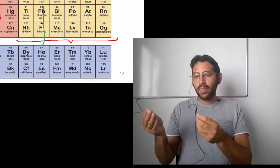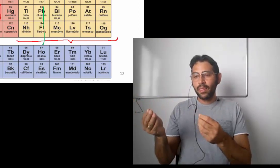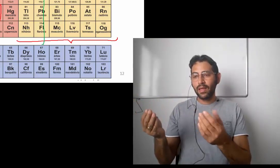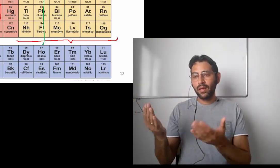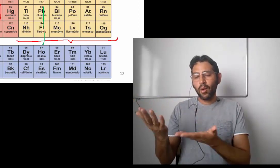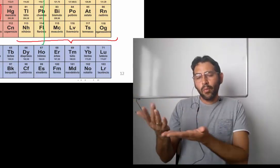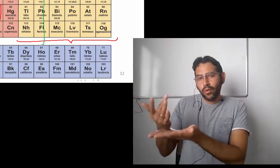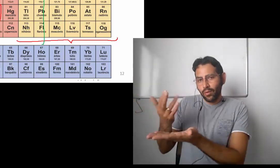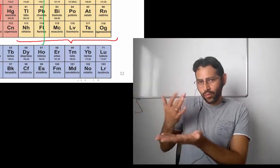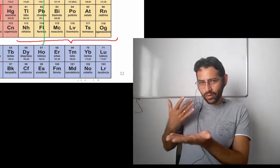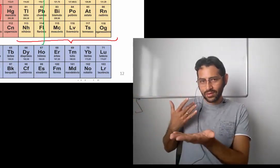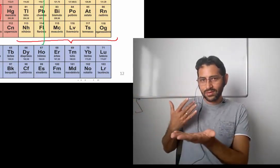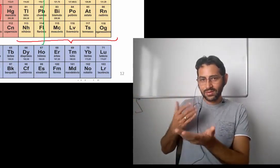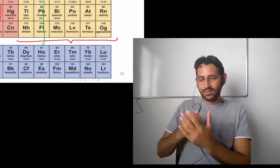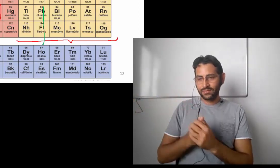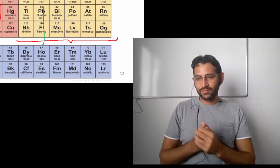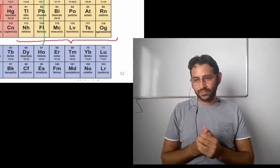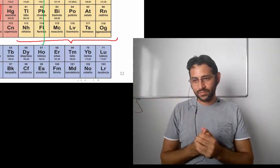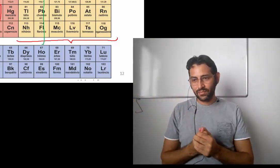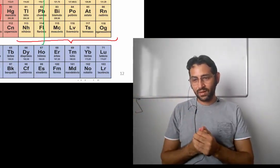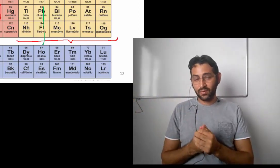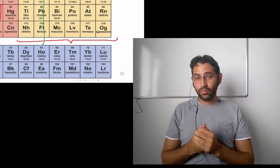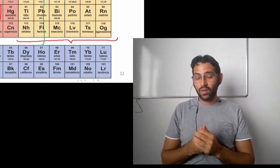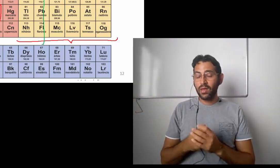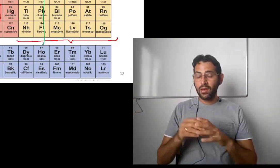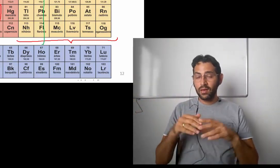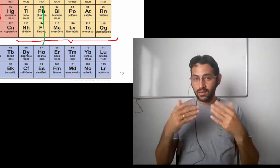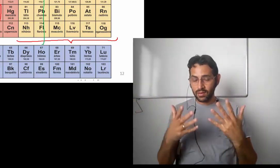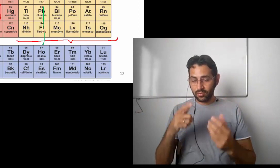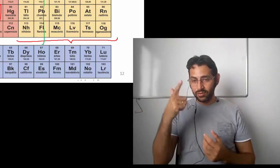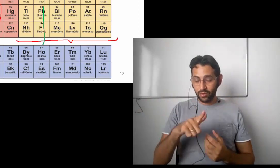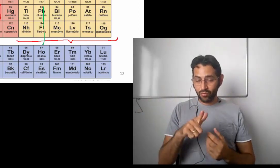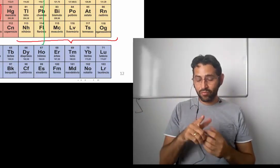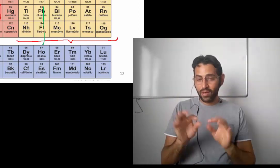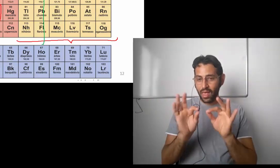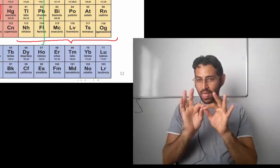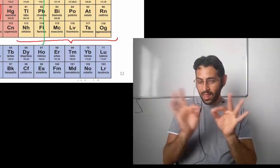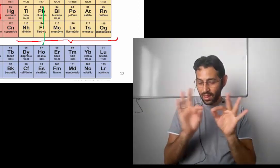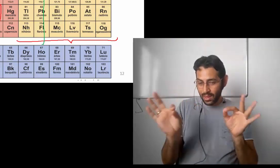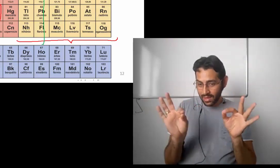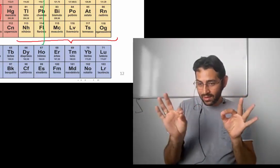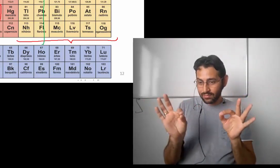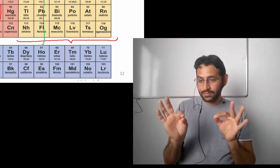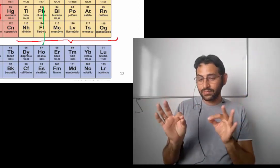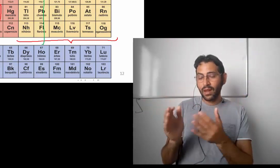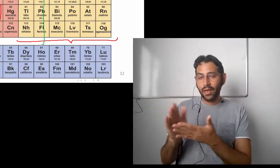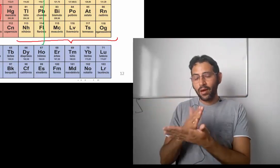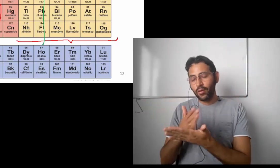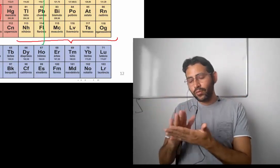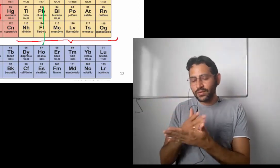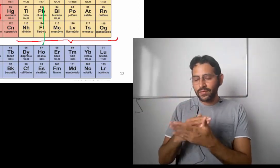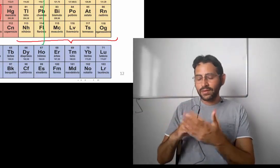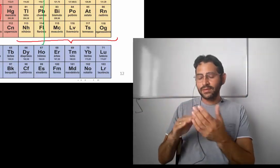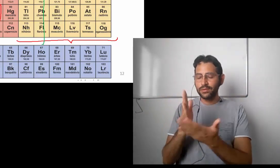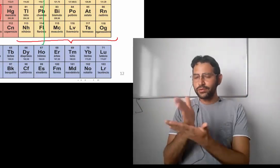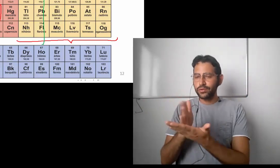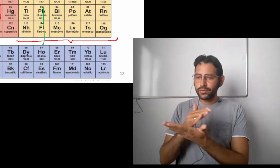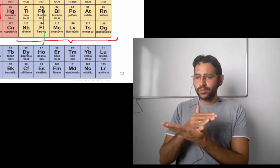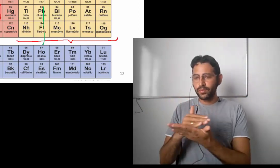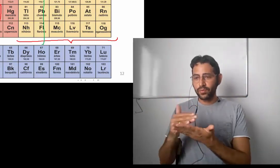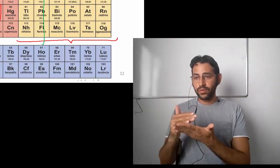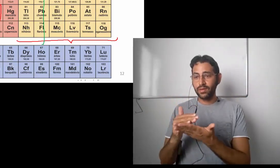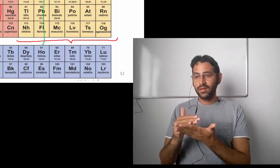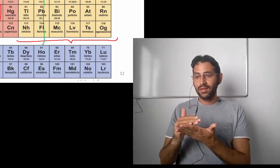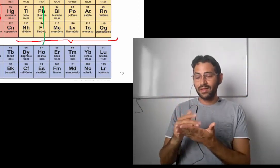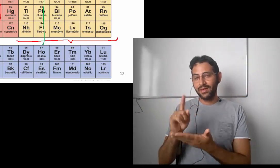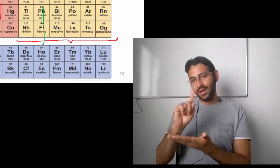orbital e número de elétrons. E a gente vai conseguir encontrar aqui dentro da tabela periódica. Se fosse um